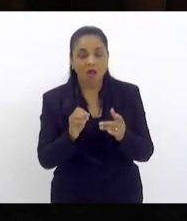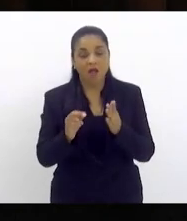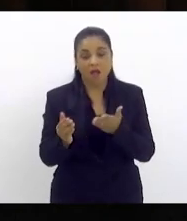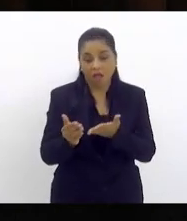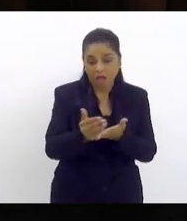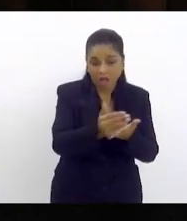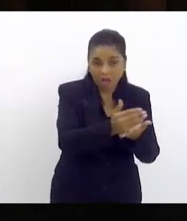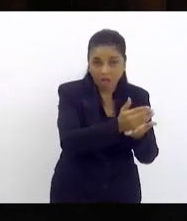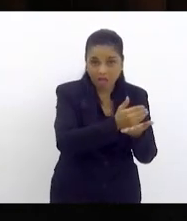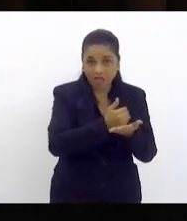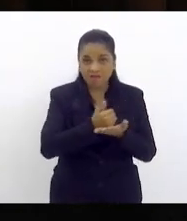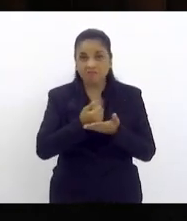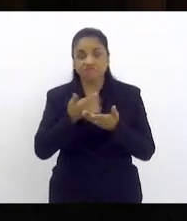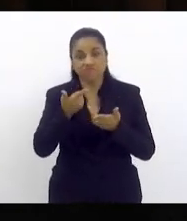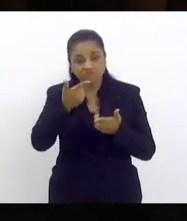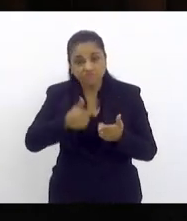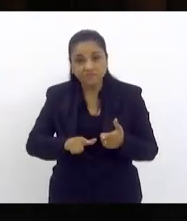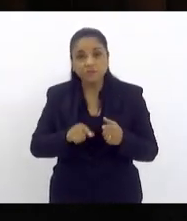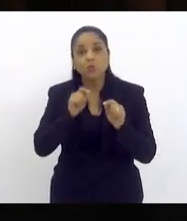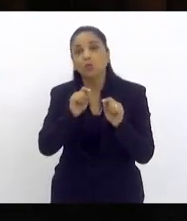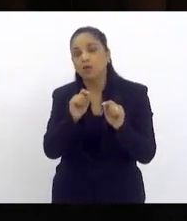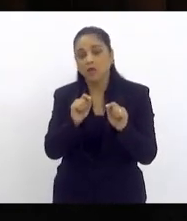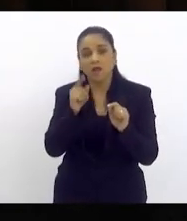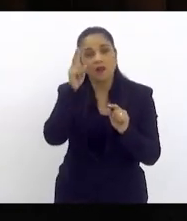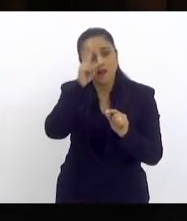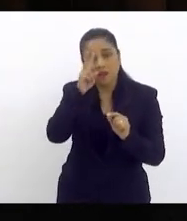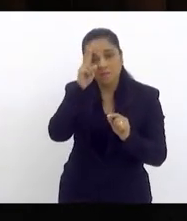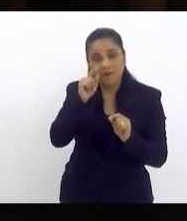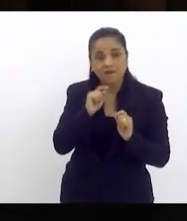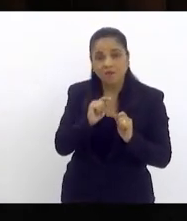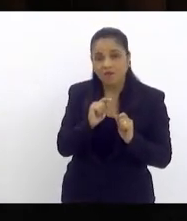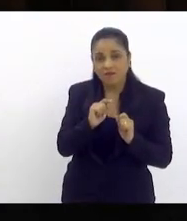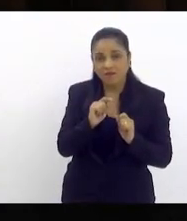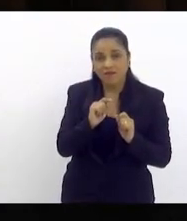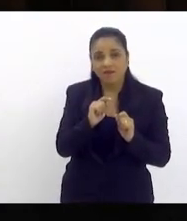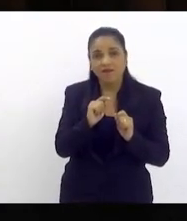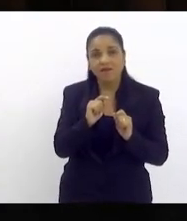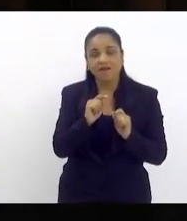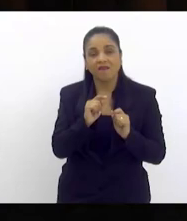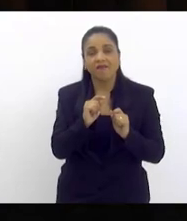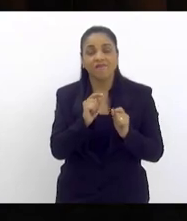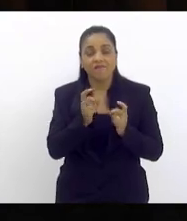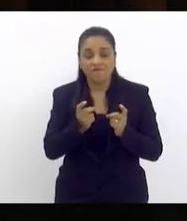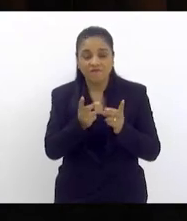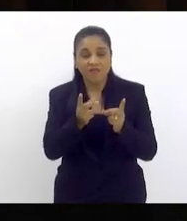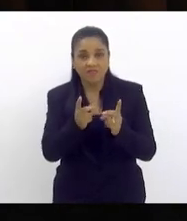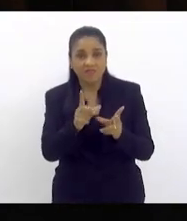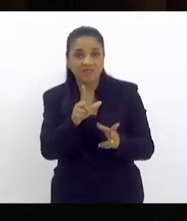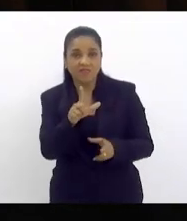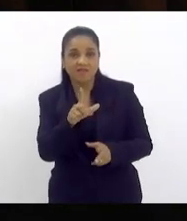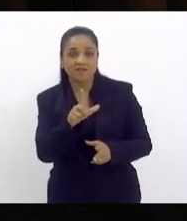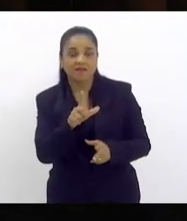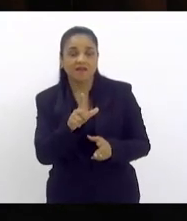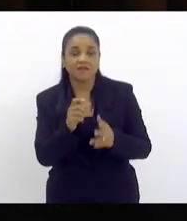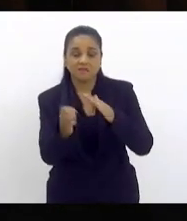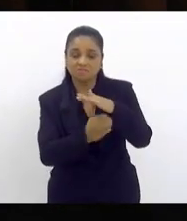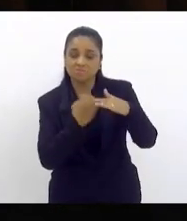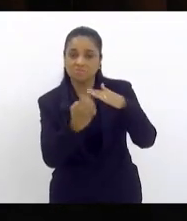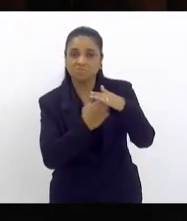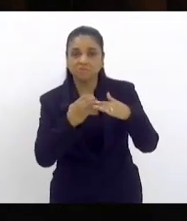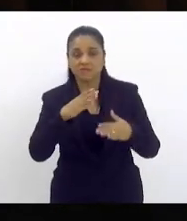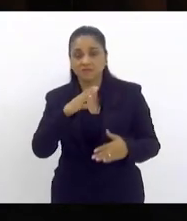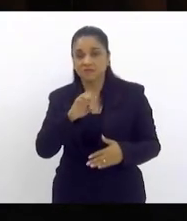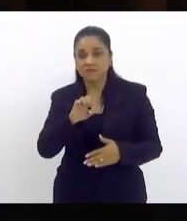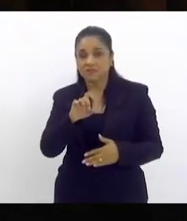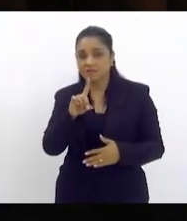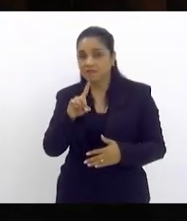das imposições, a gente precisa lembrar, era justamente a privatização da SEDAE. Então,